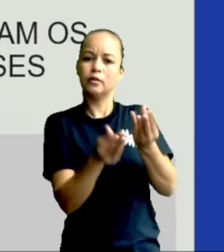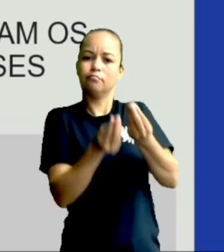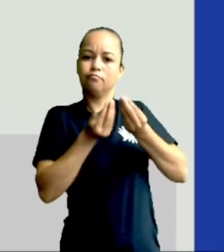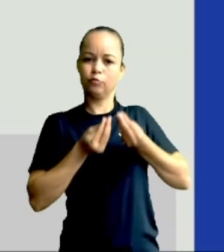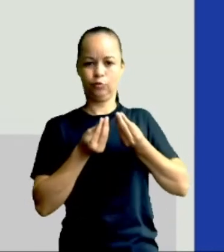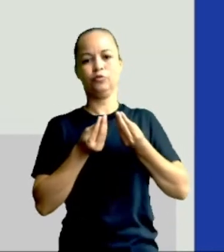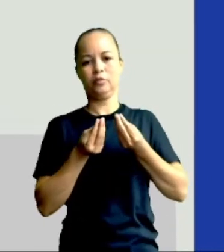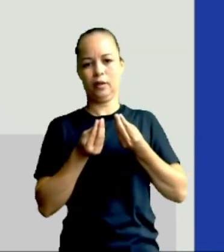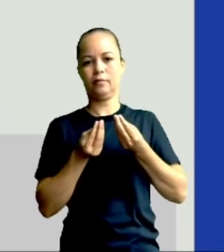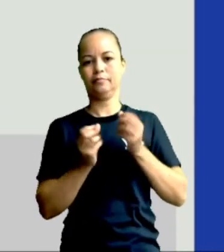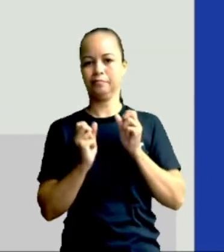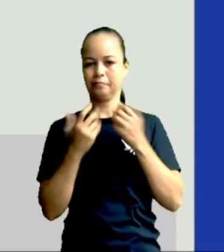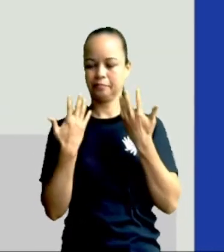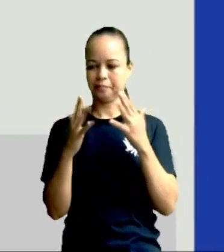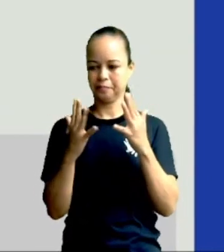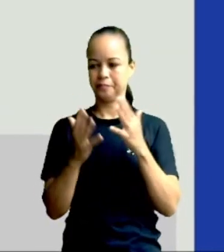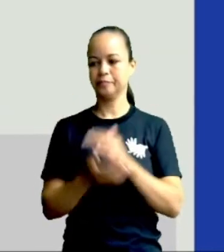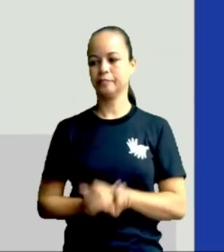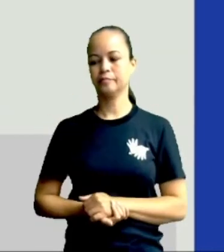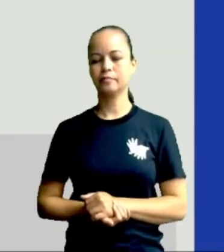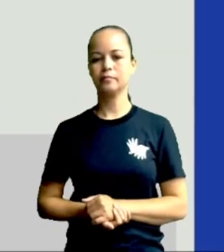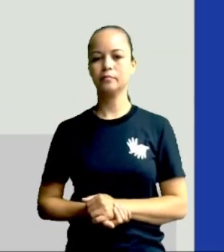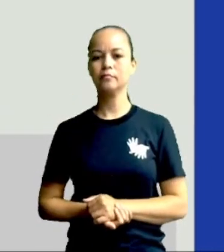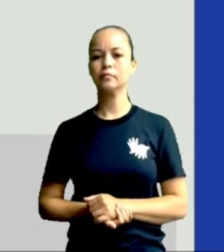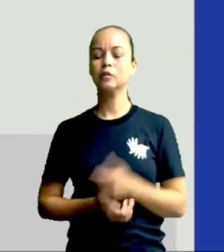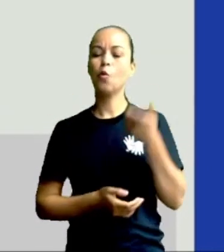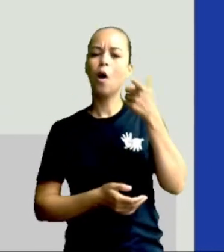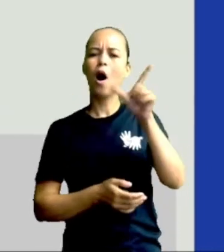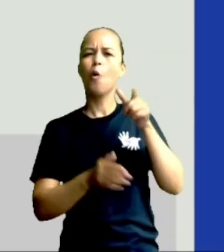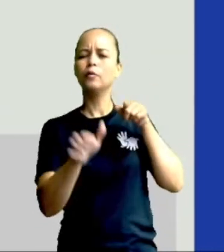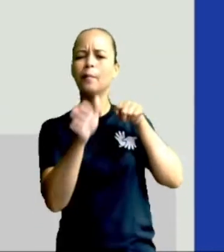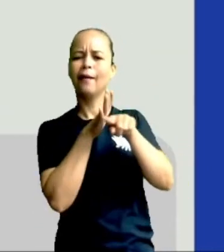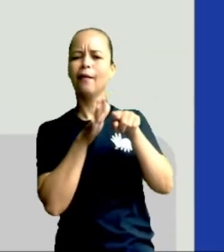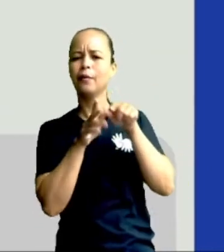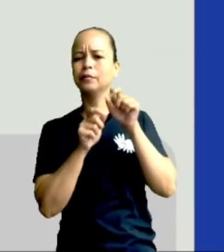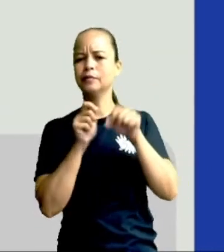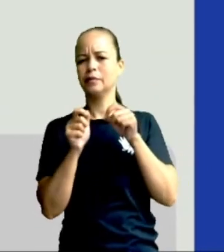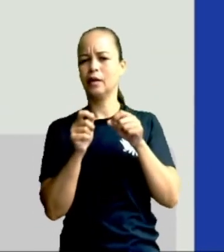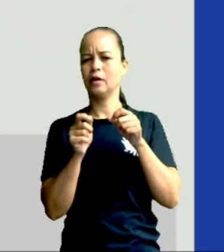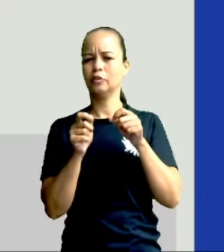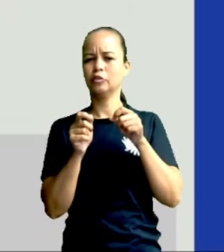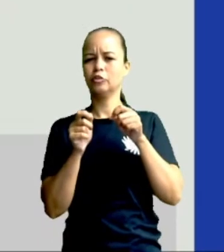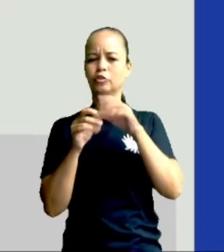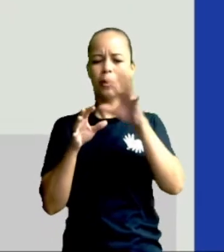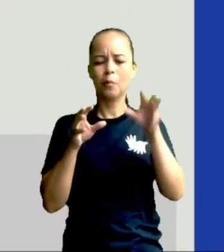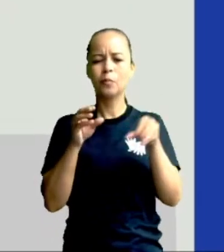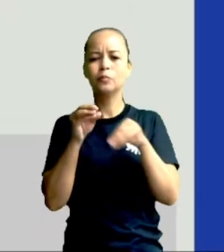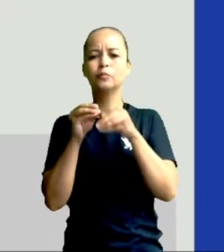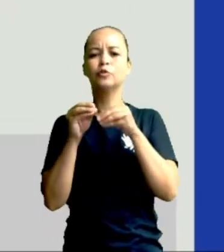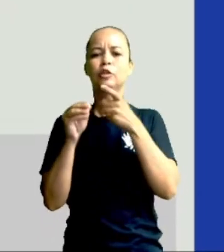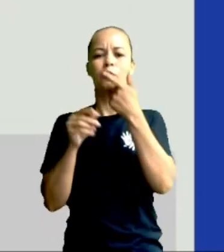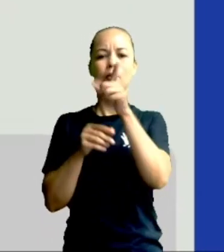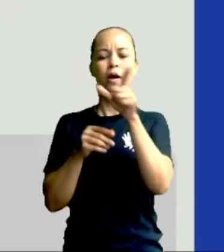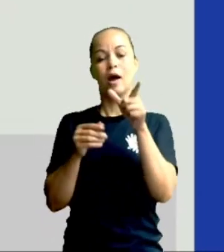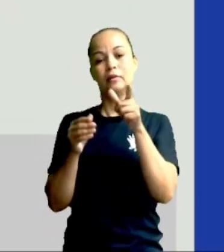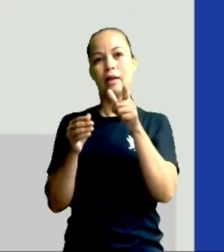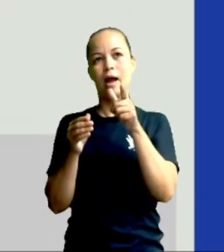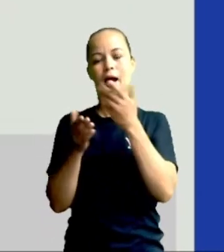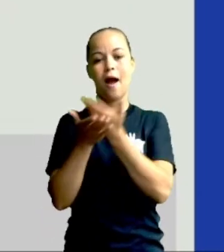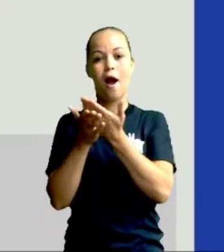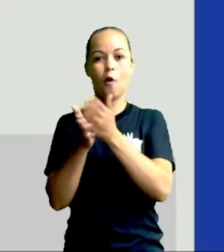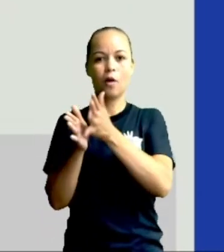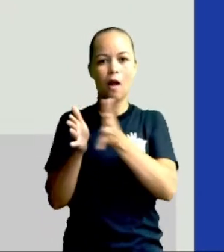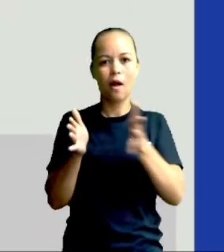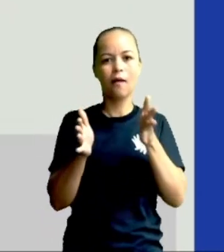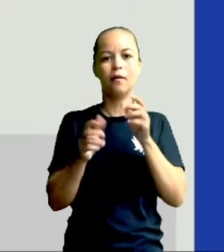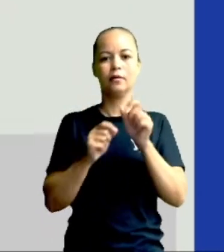Muito bem. Olha só, uma outra pergunta, já puxando para a próxima, na aula seguinte,